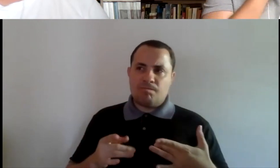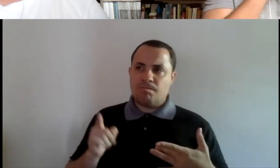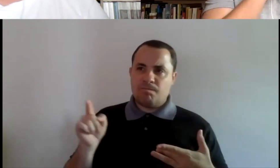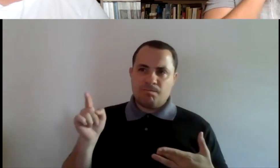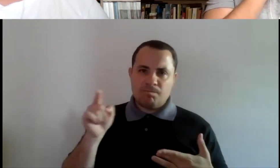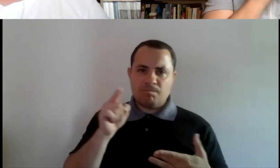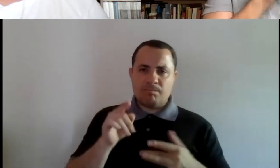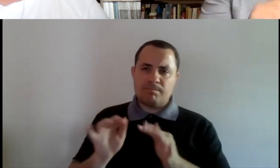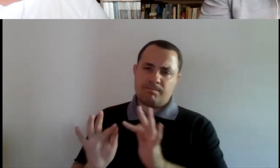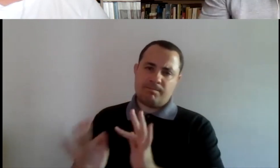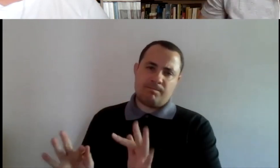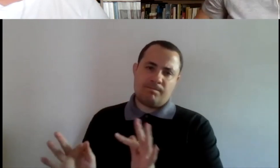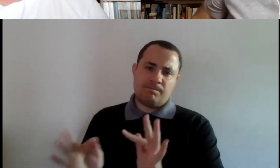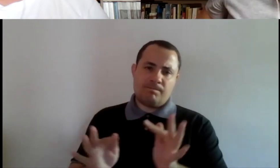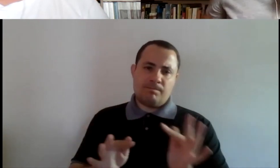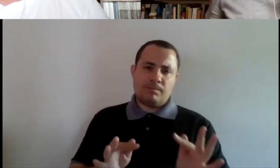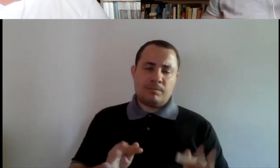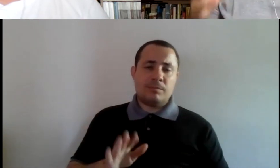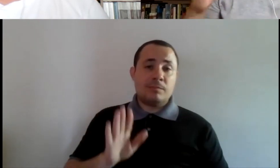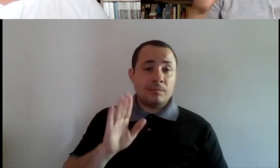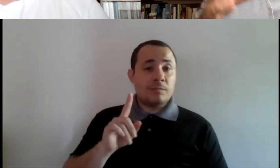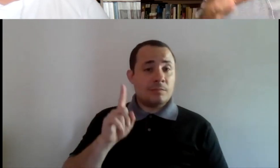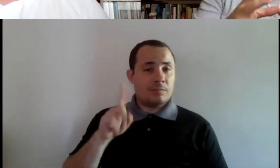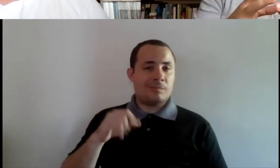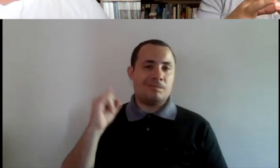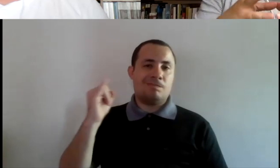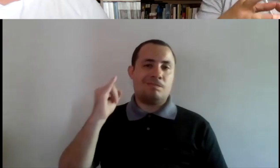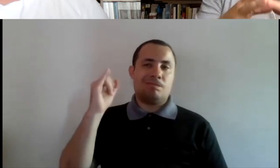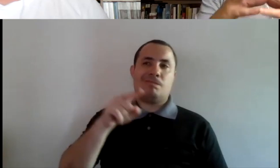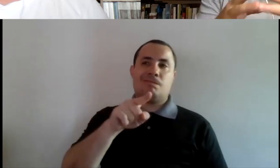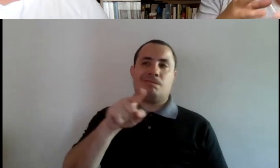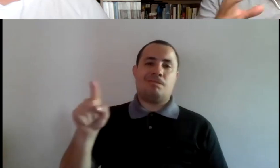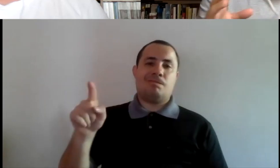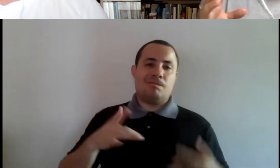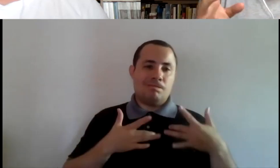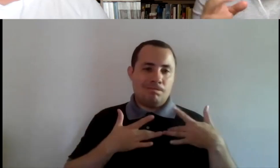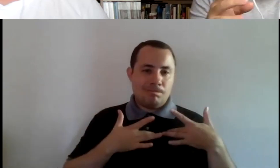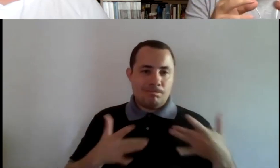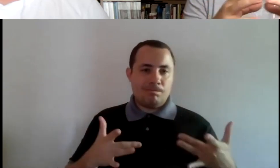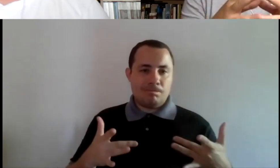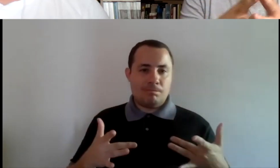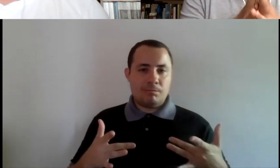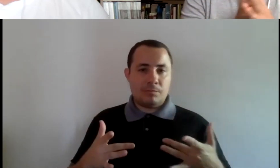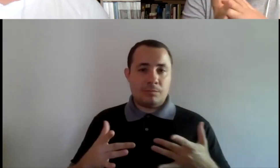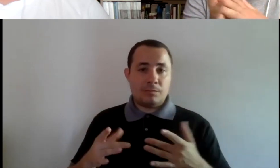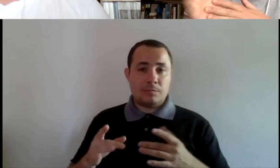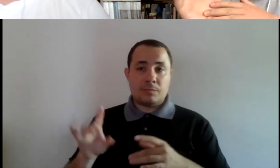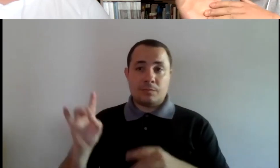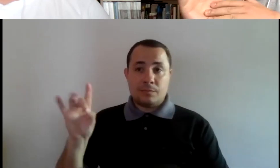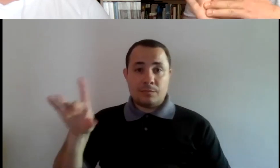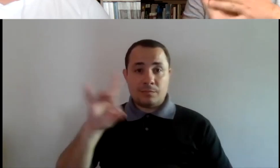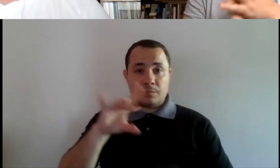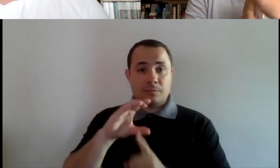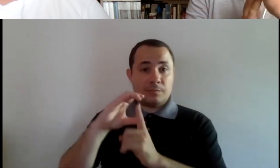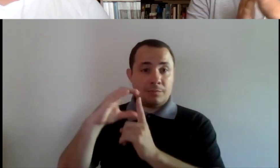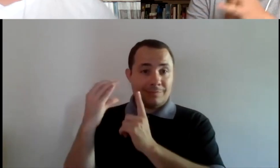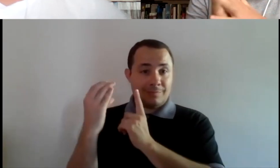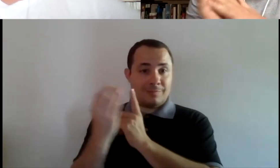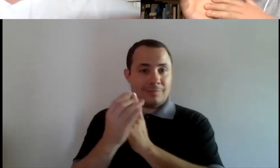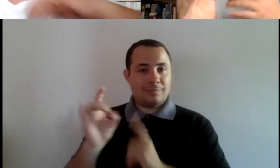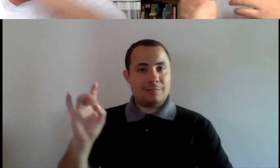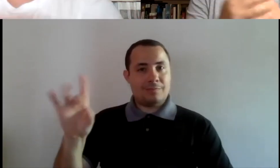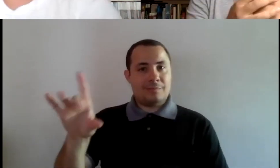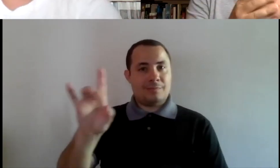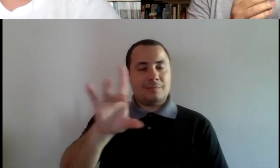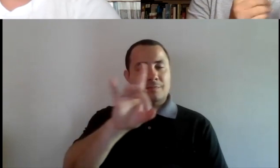elas são muito importantes também para cada comunidade, né? Quer dizer, a gente tem que lembrar isso, assim,